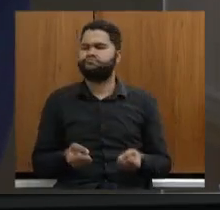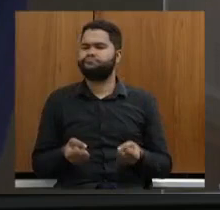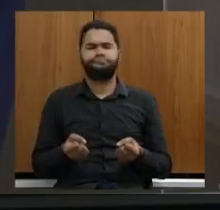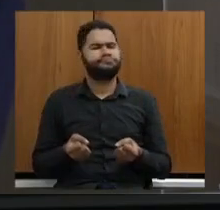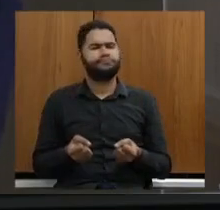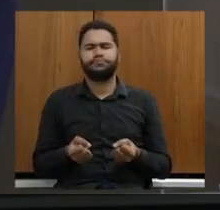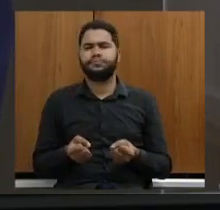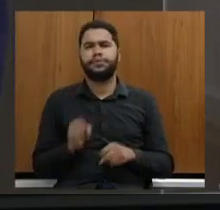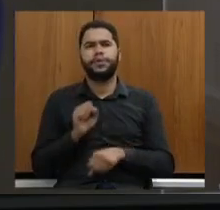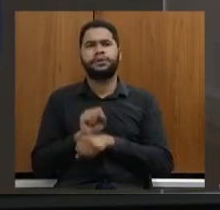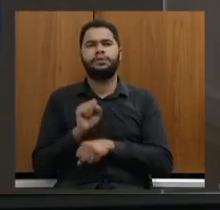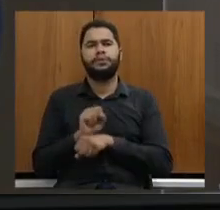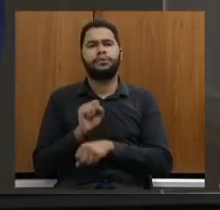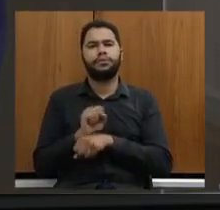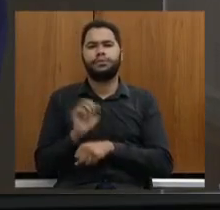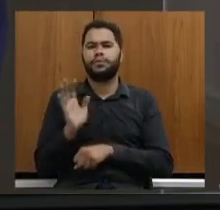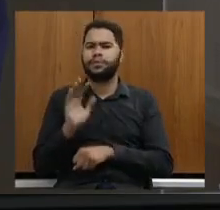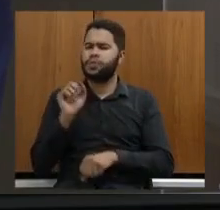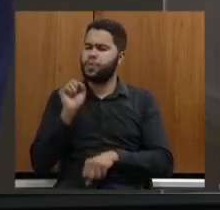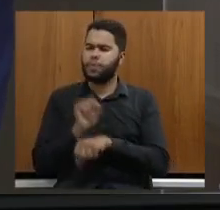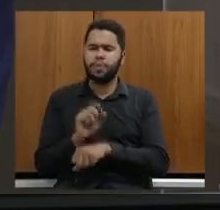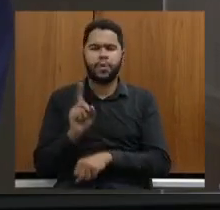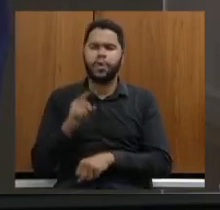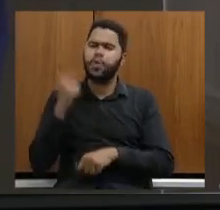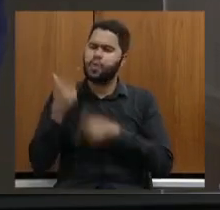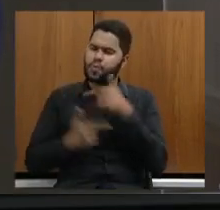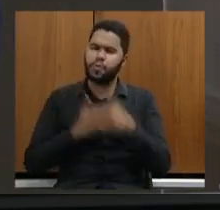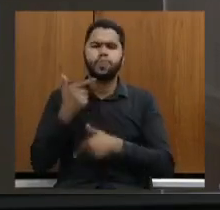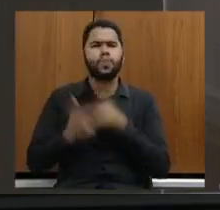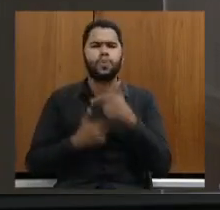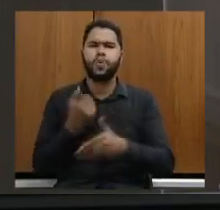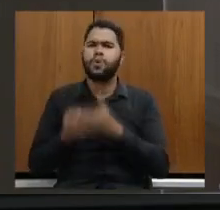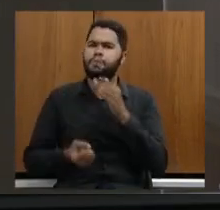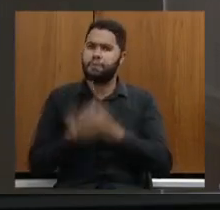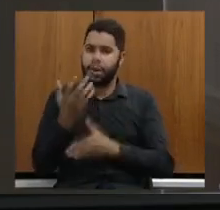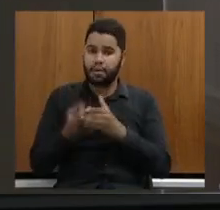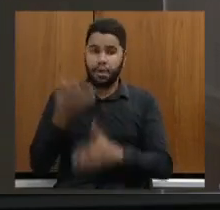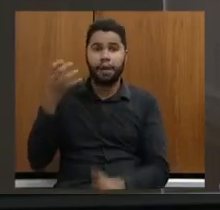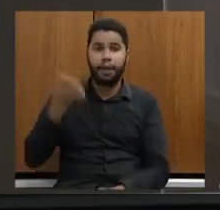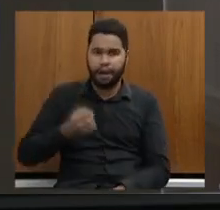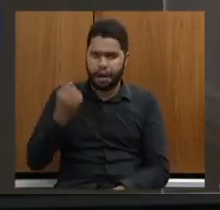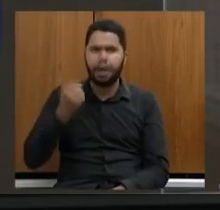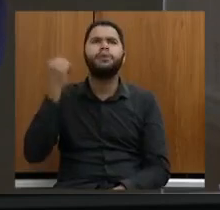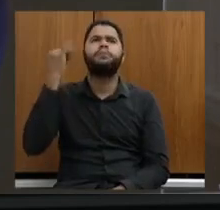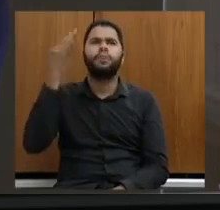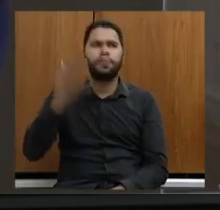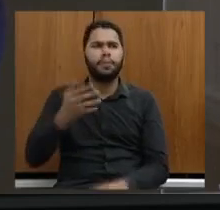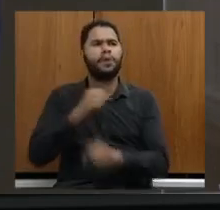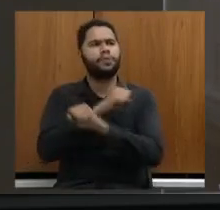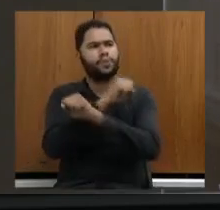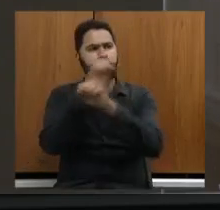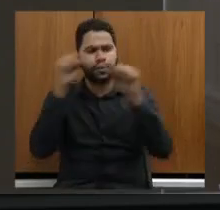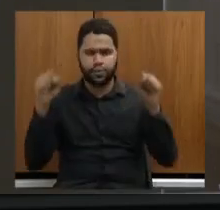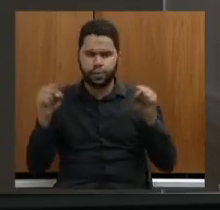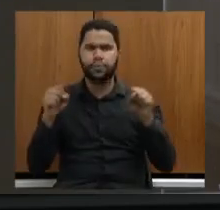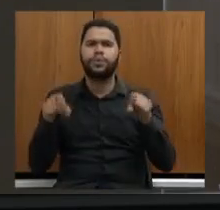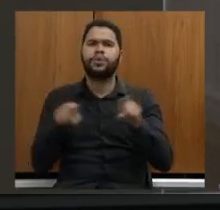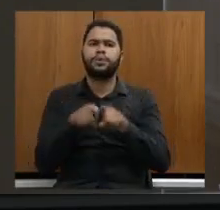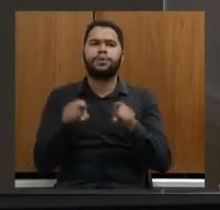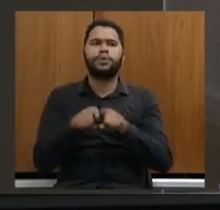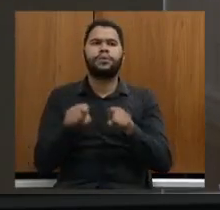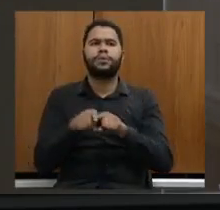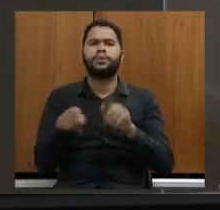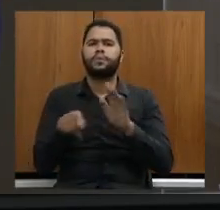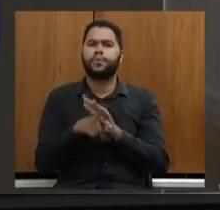ficar esperando as coisas não não parou um dia de trabalhar com os produtores de leite continua levantando de madrugada para tirar leite ou